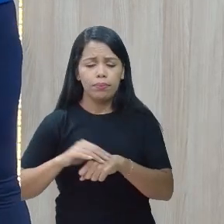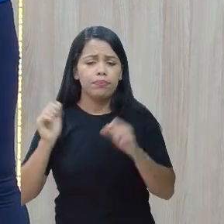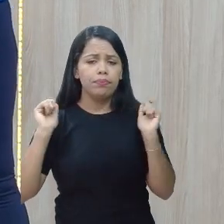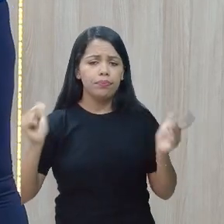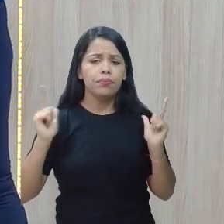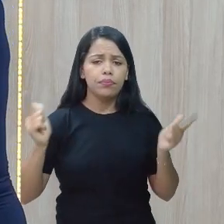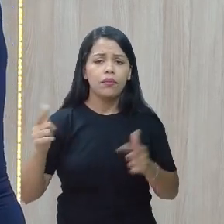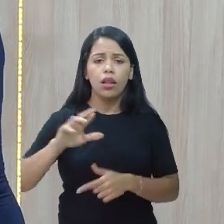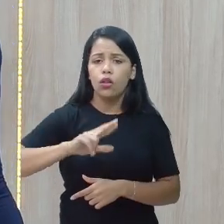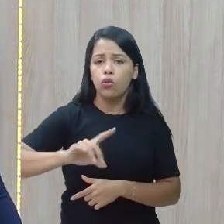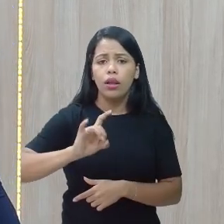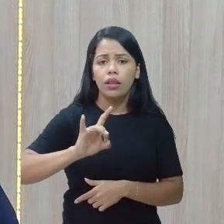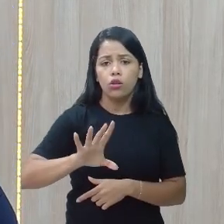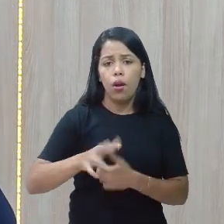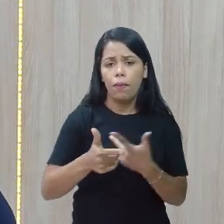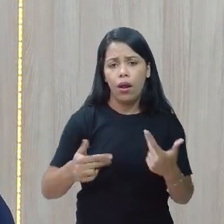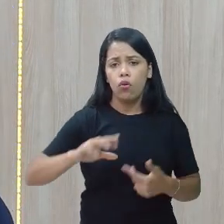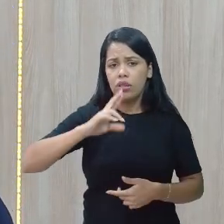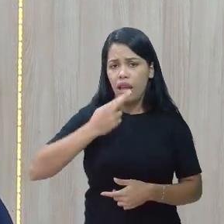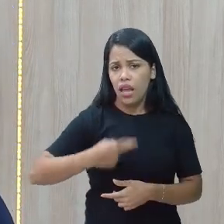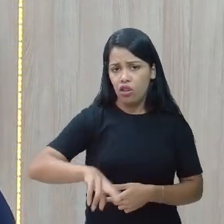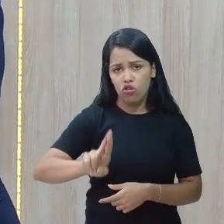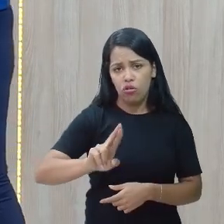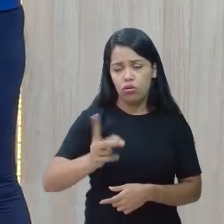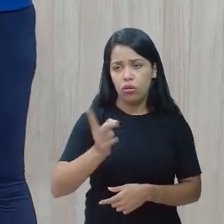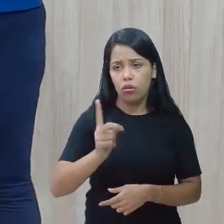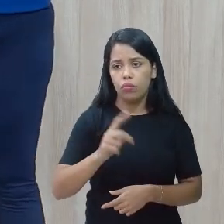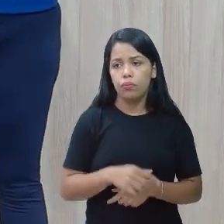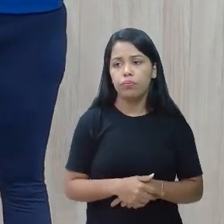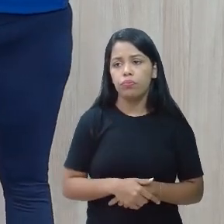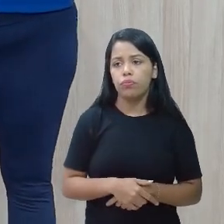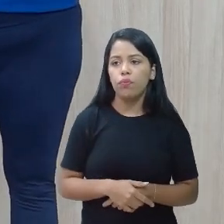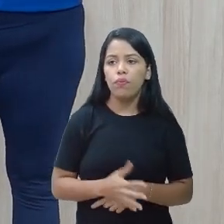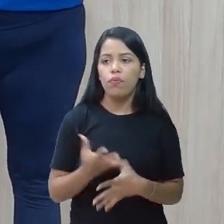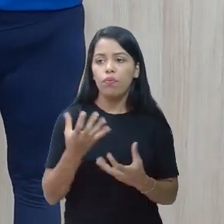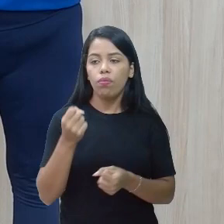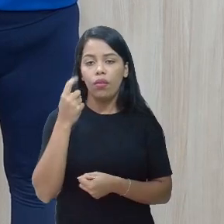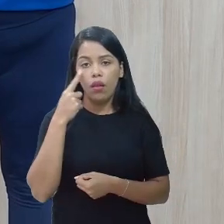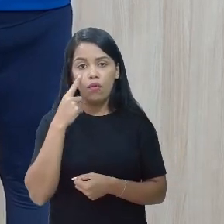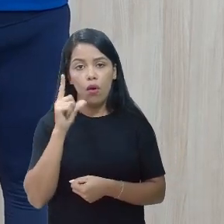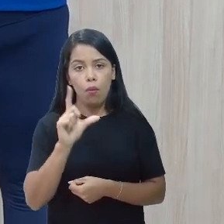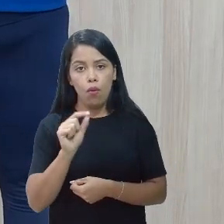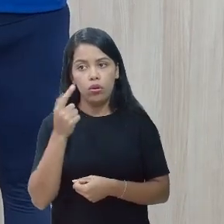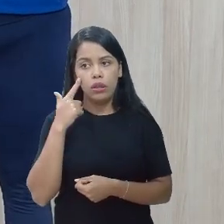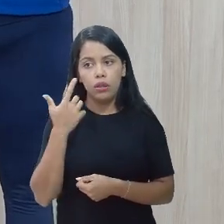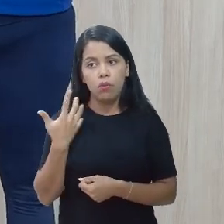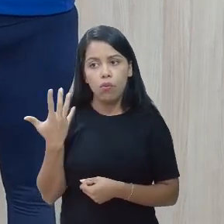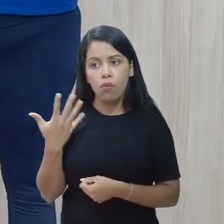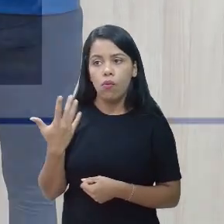para a questão religiosa, tá certo? Vamos ver um pouquinho dessa música?